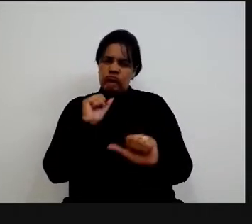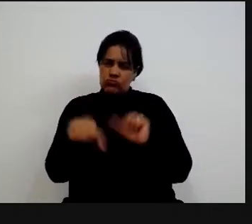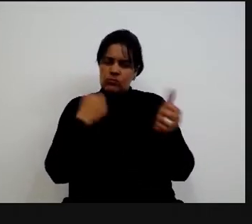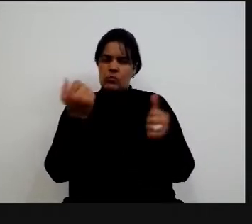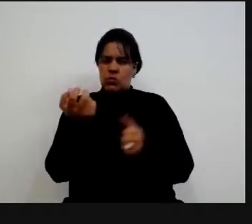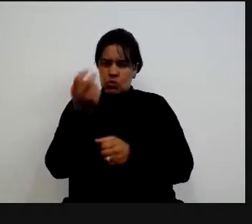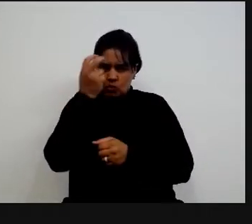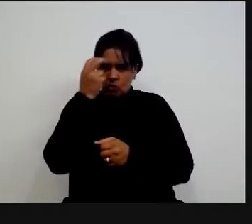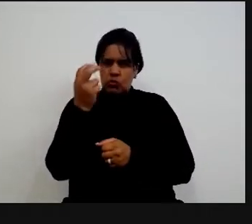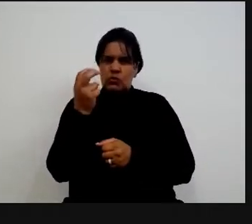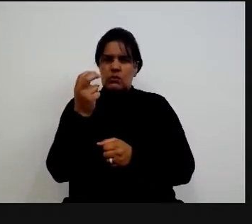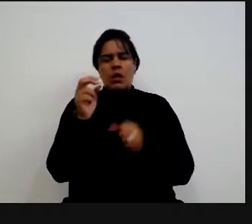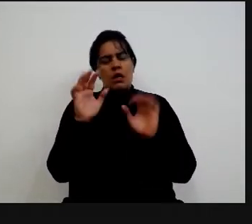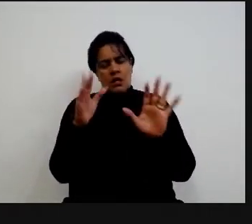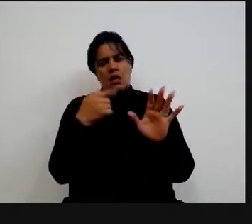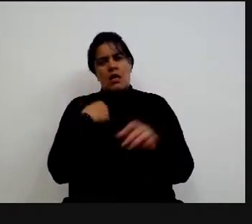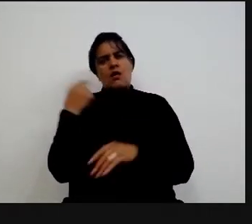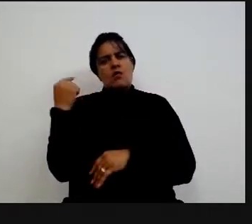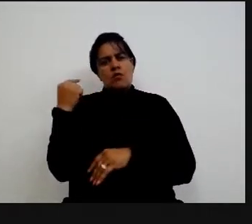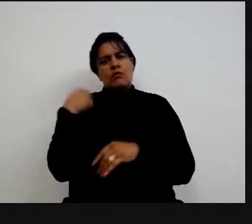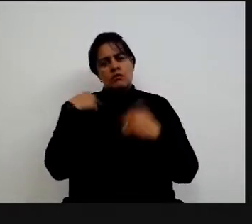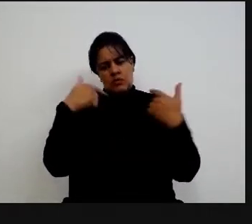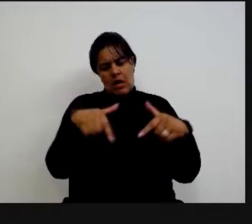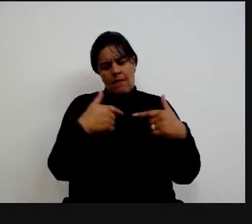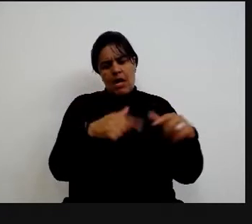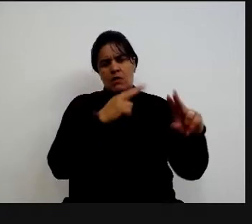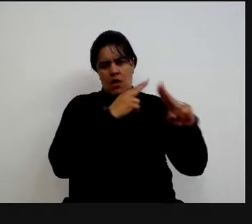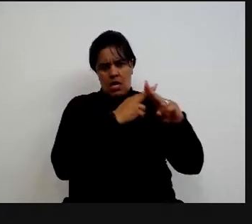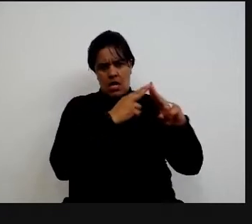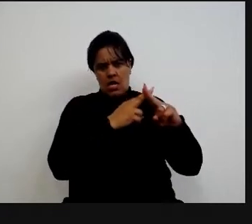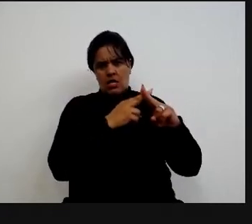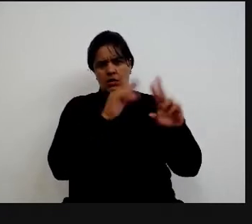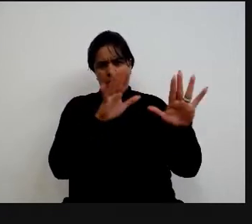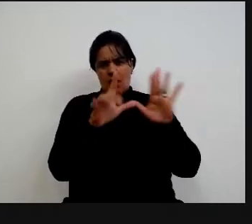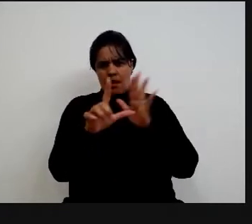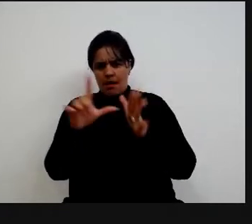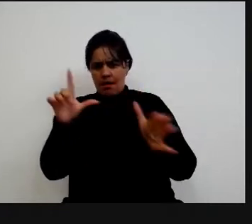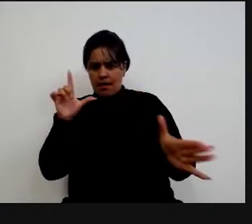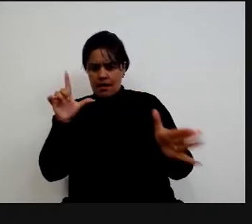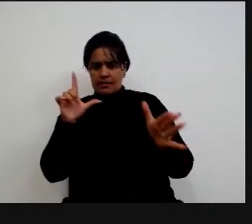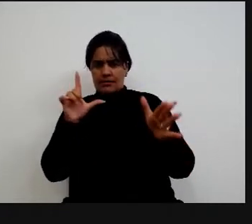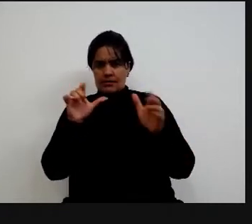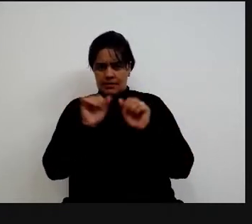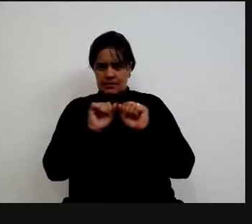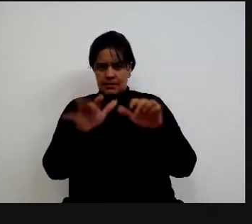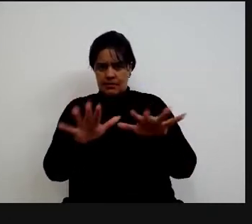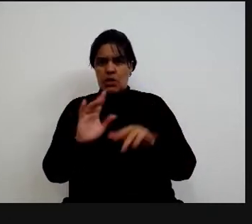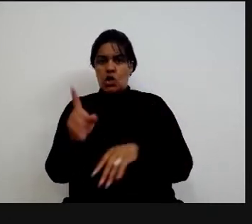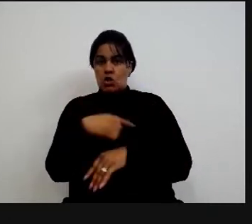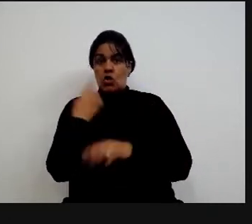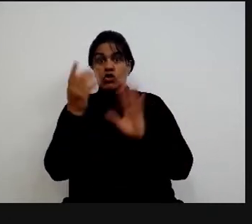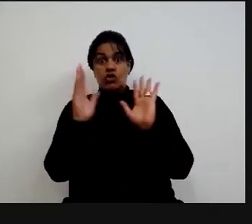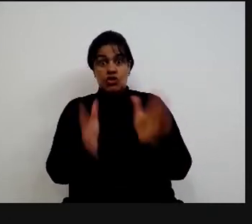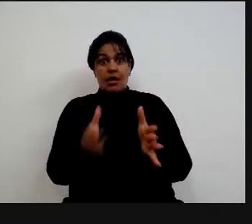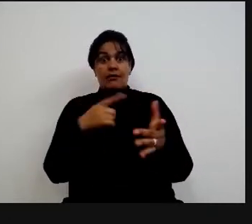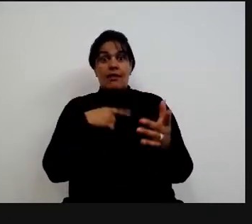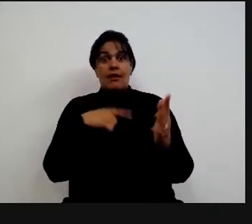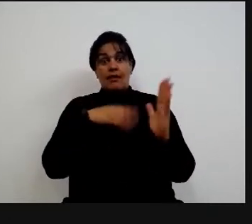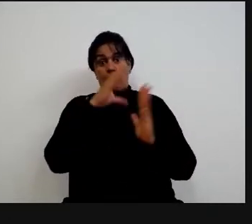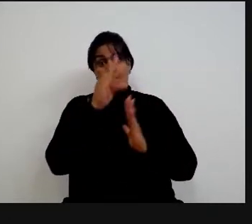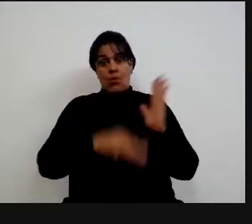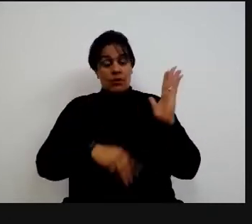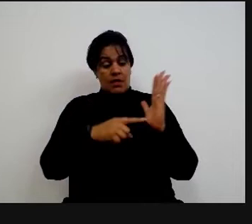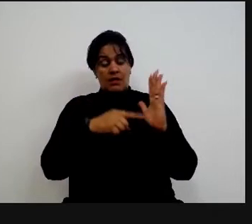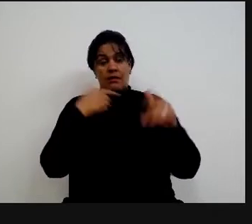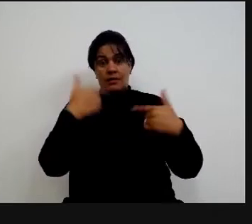o benefício de trabalhar numa empresa como a Caixa, que se preparou para a pandemia. Antes da pandemia, a gente já tinha um modelo de trabalho remoto que